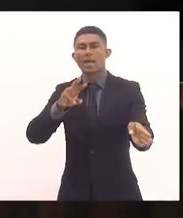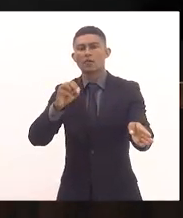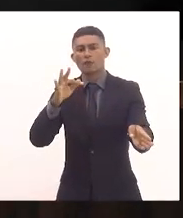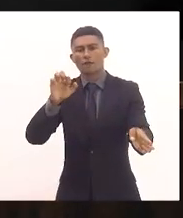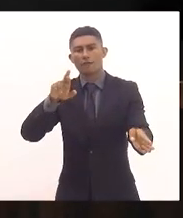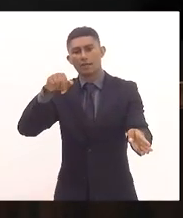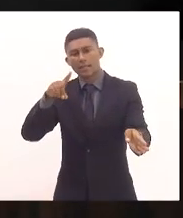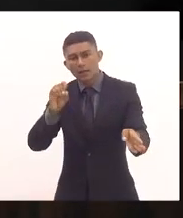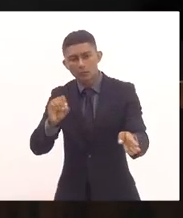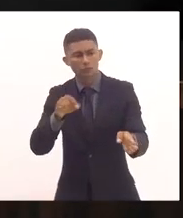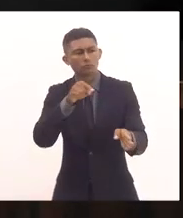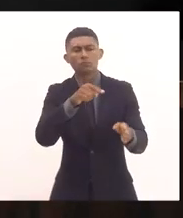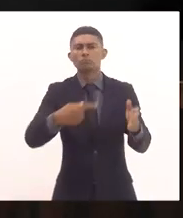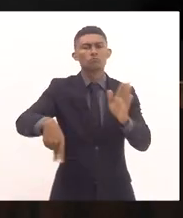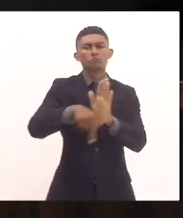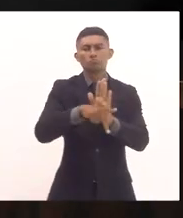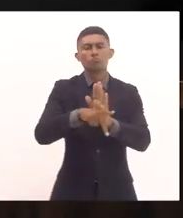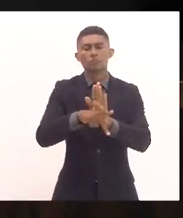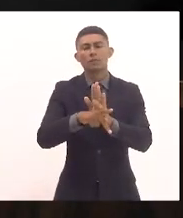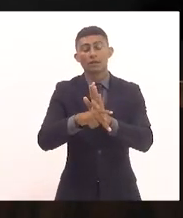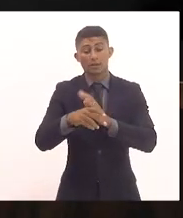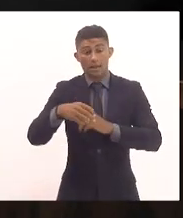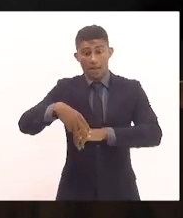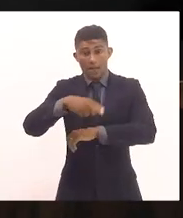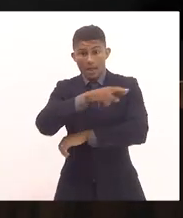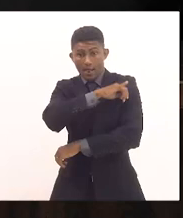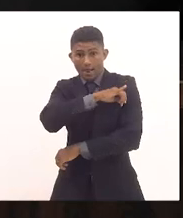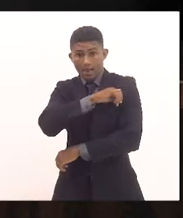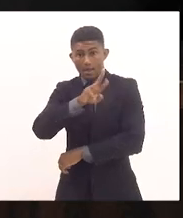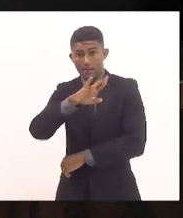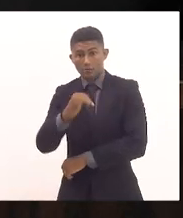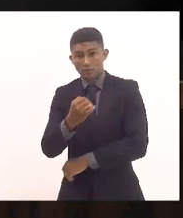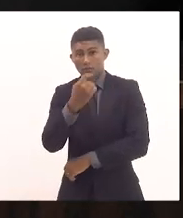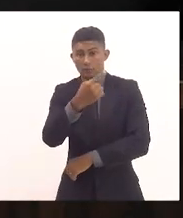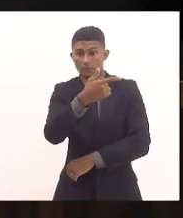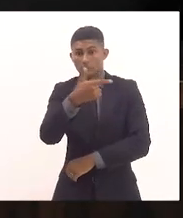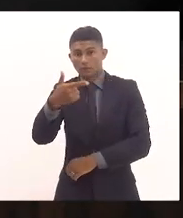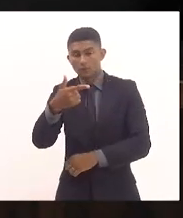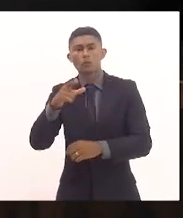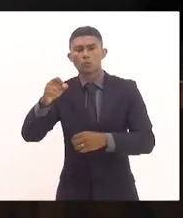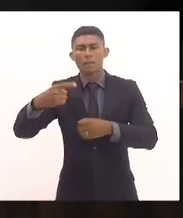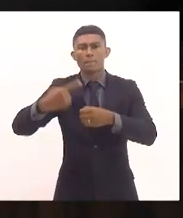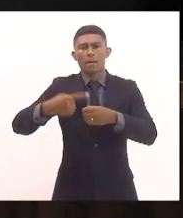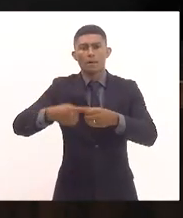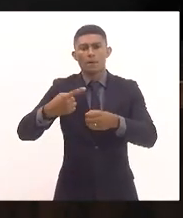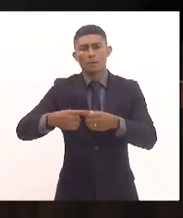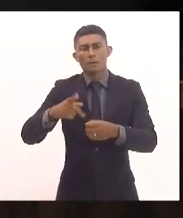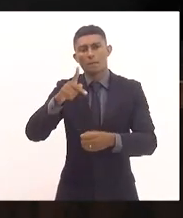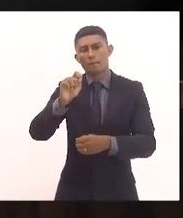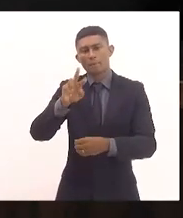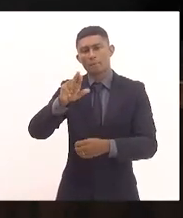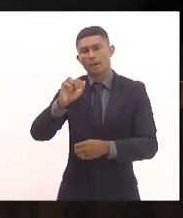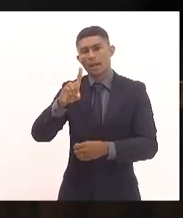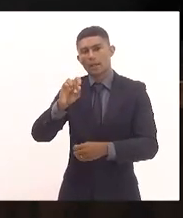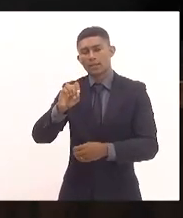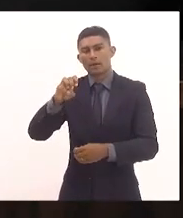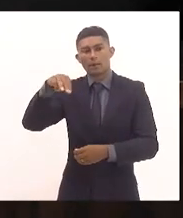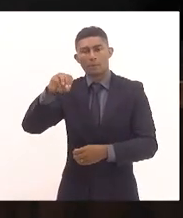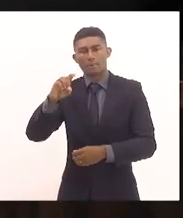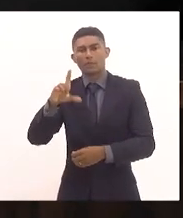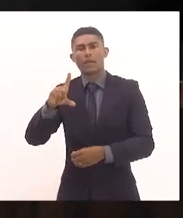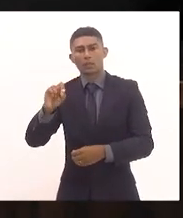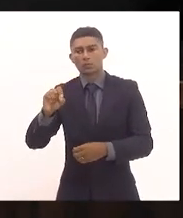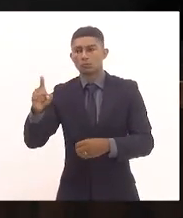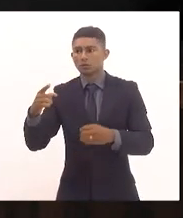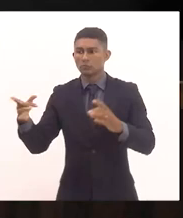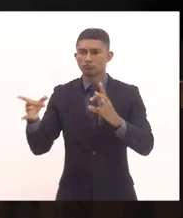trecho da rodovia estadual RJ-122, que liga o bairro de Parada Modelo, no município de Guapimirim, ao bairro 70, no município de Cachoeira